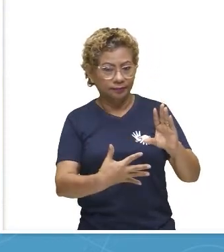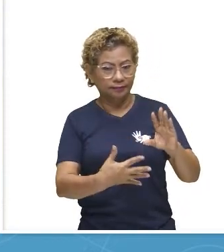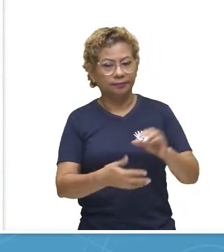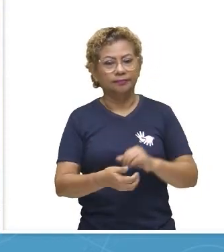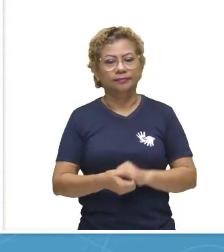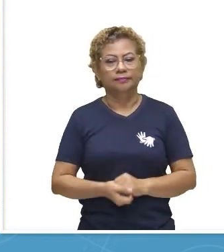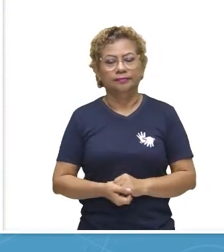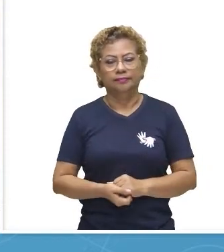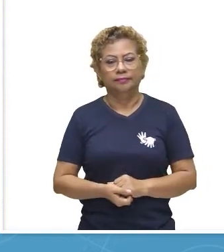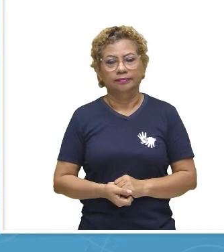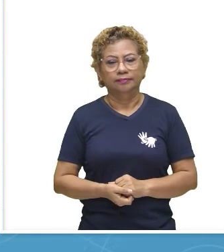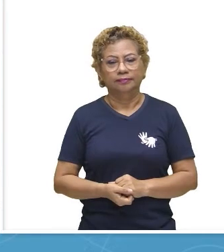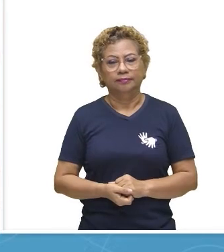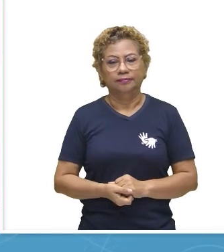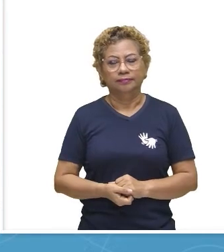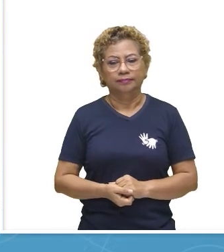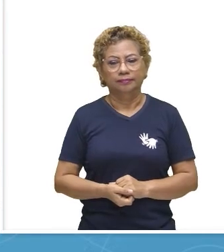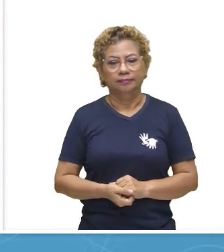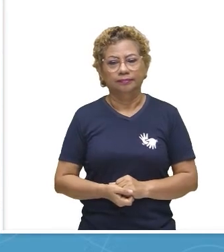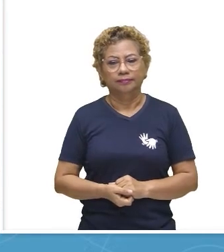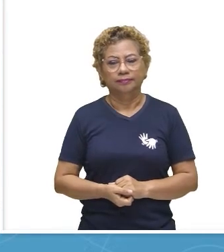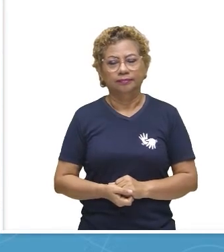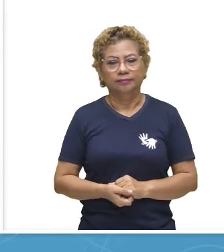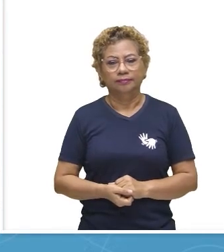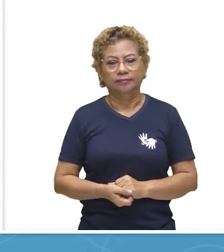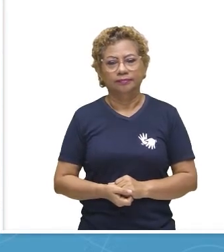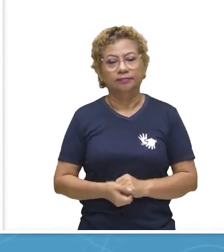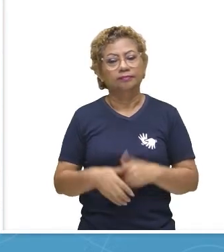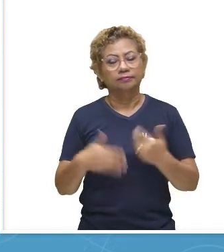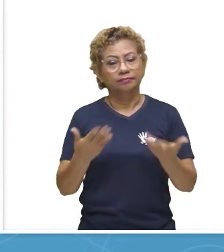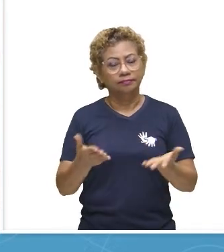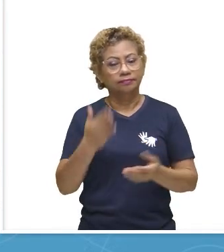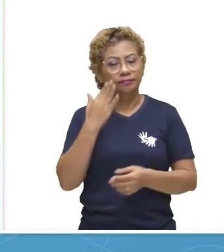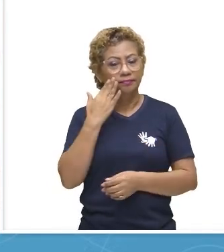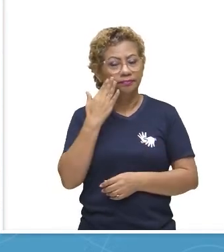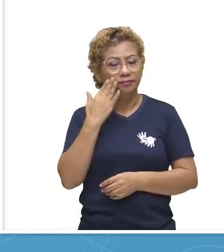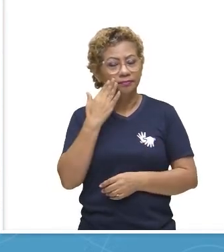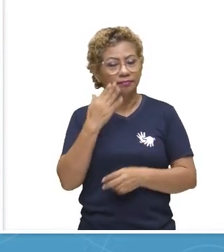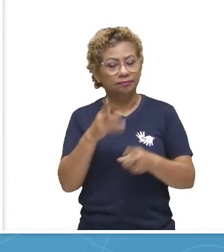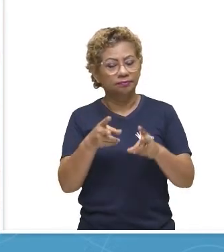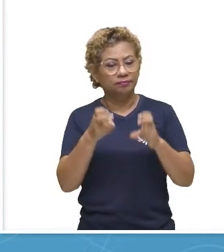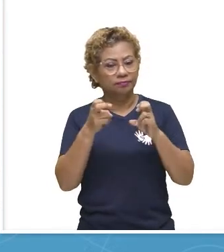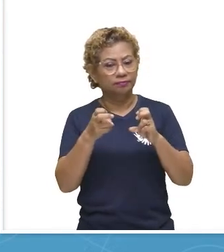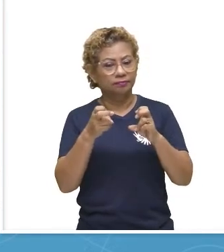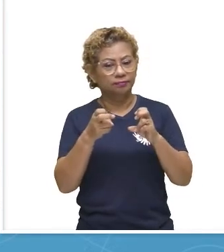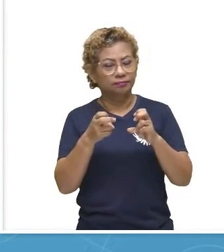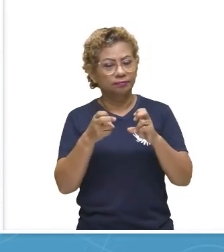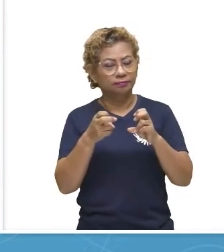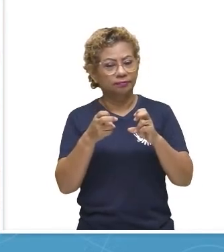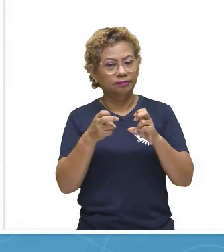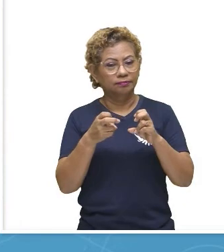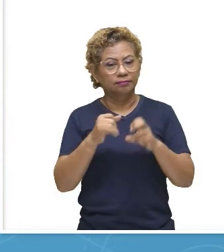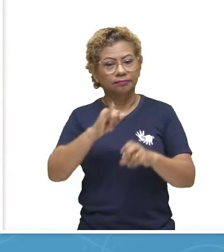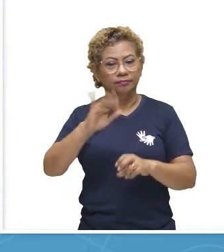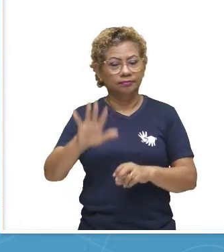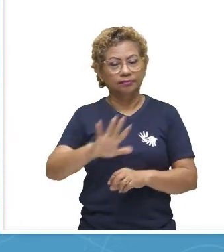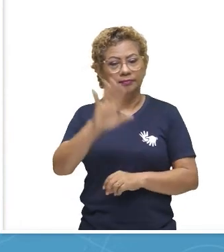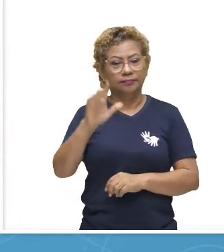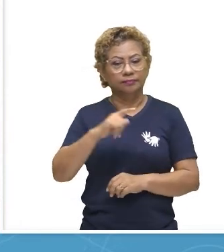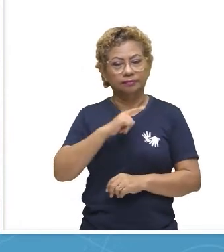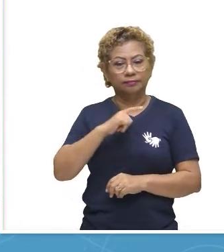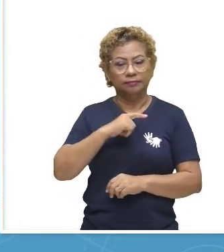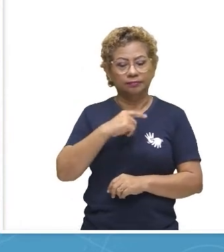né, desses ângulos, né? Então, se a gente tiver duas retas